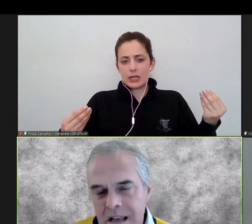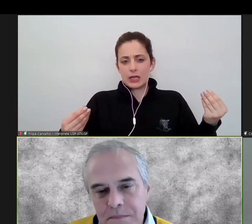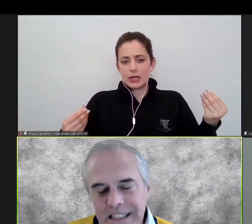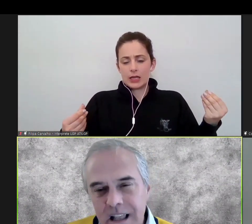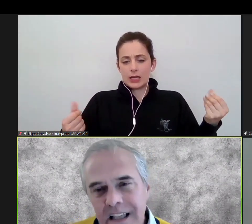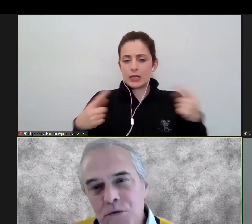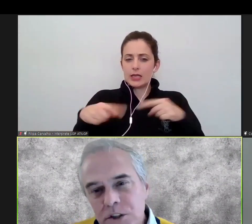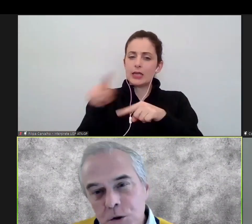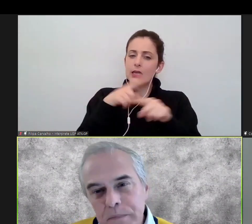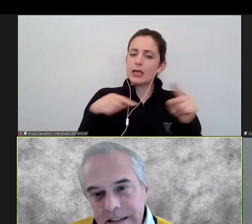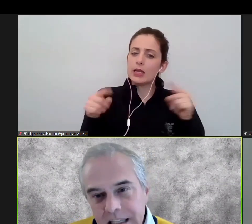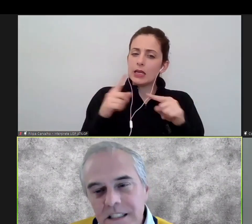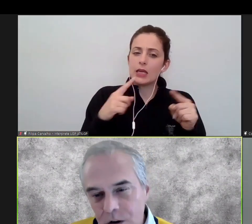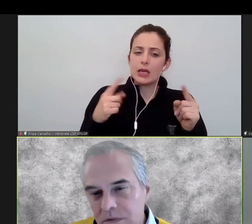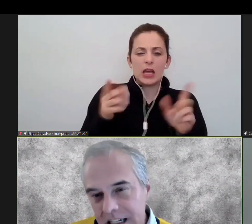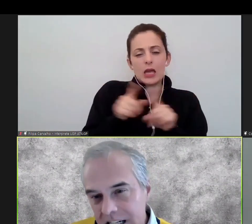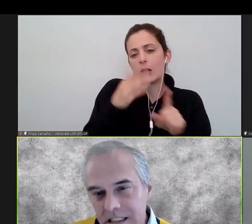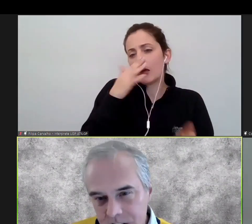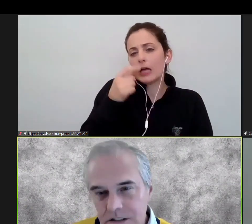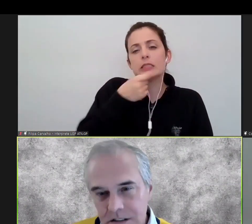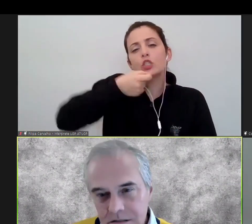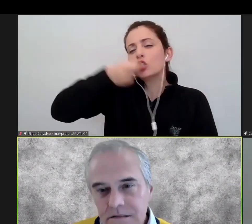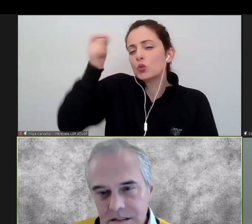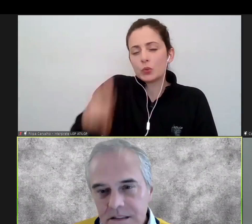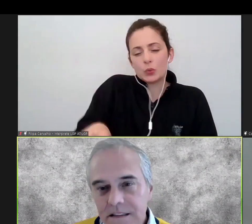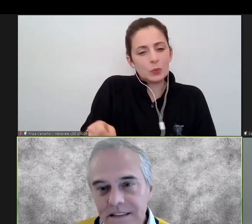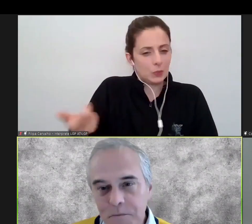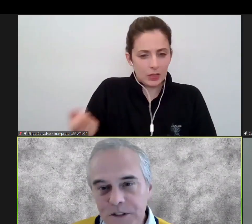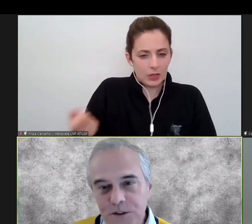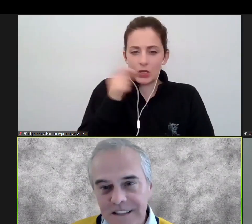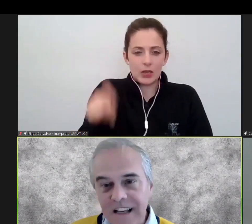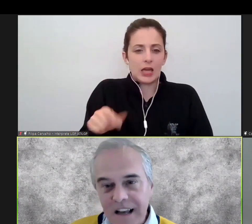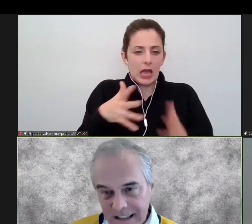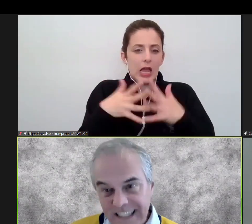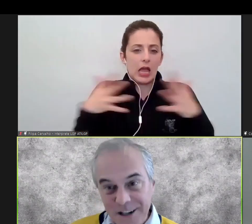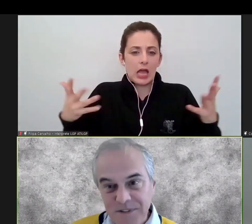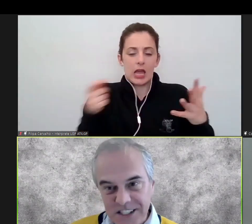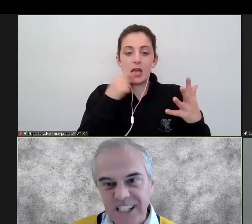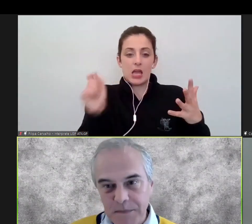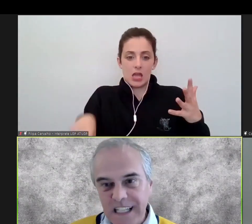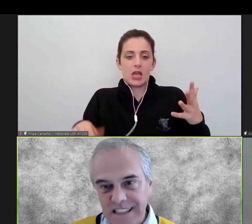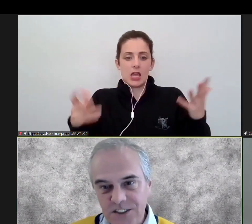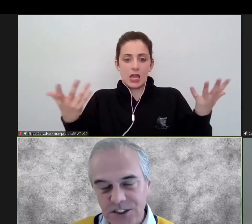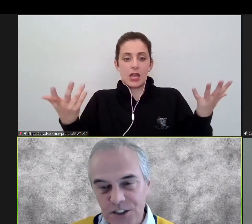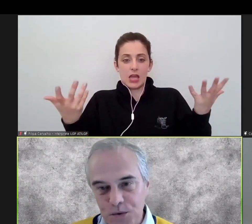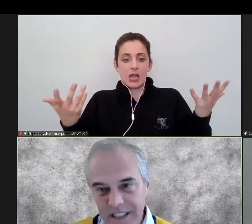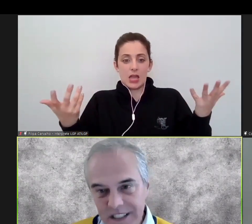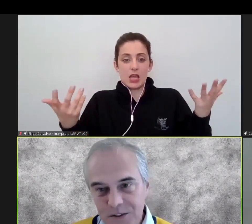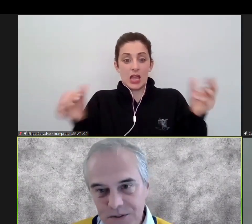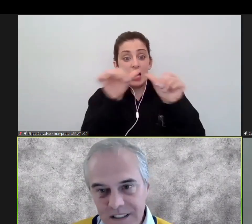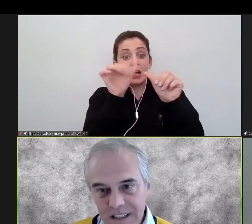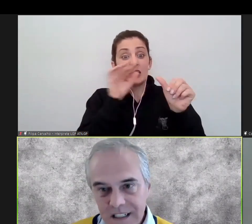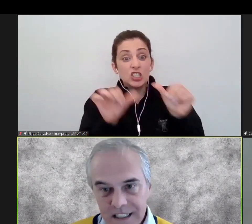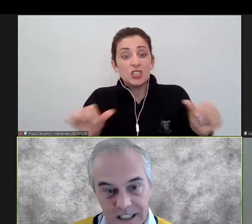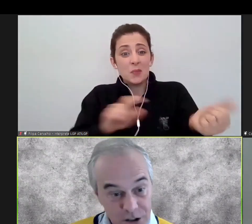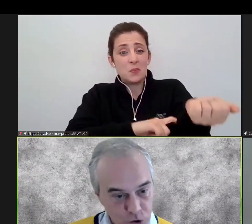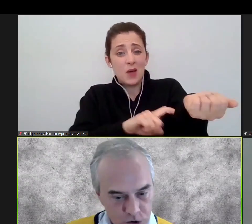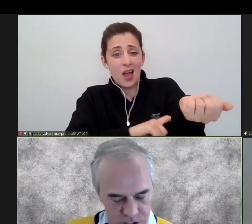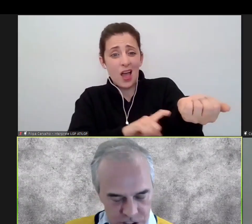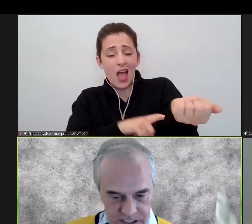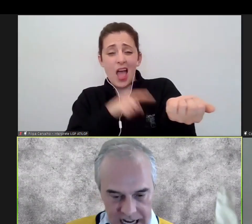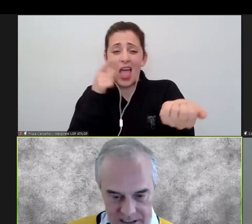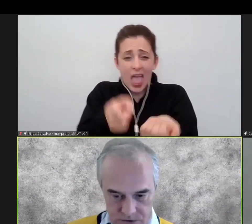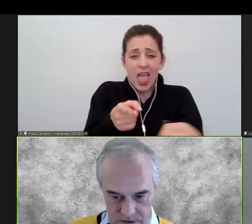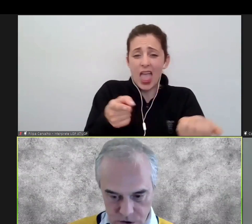educado, mas é de uma estupidez tão grande, entendeu? A pessoa ter um sistema desse instituído e